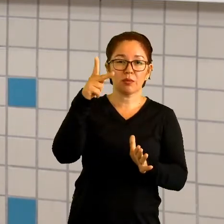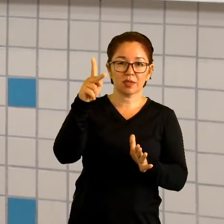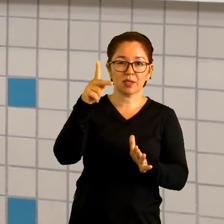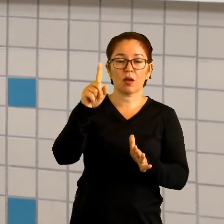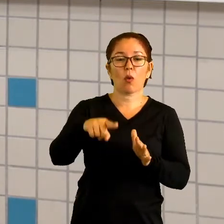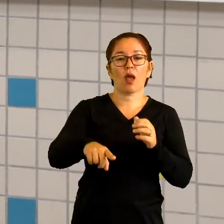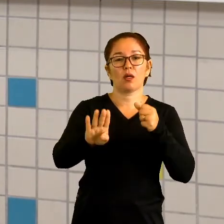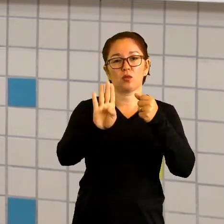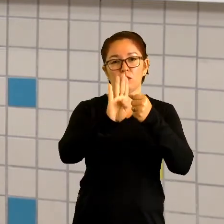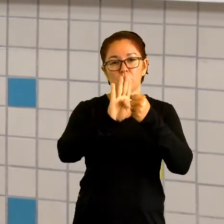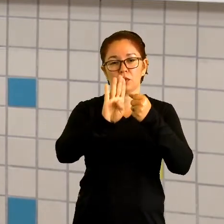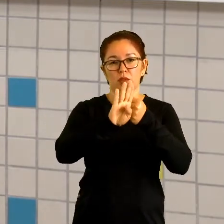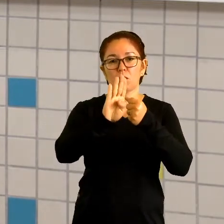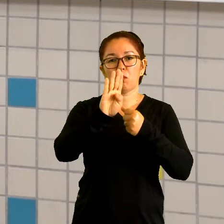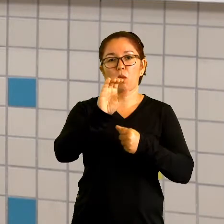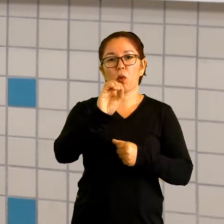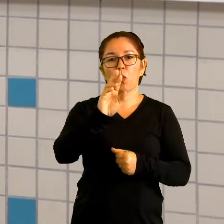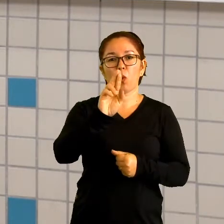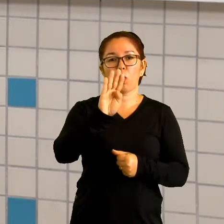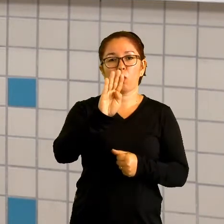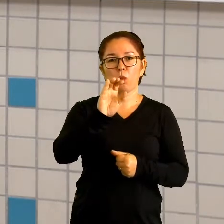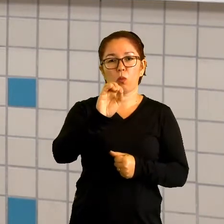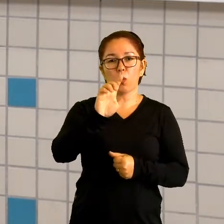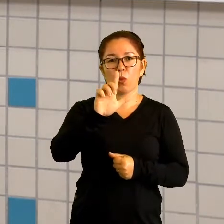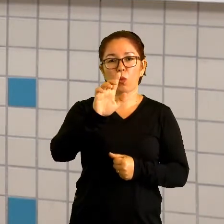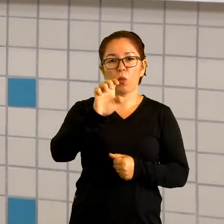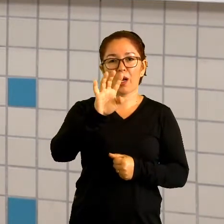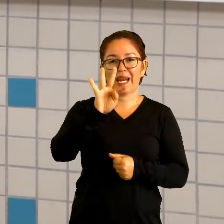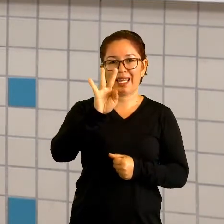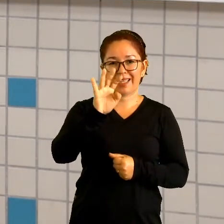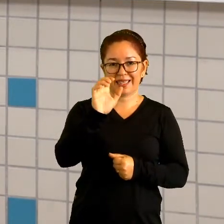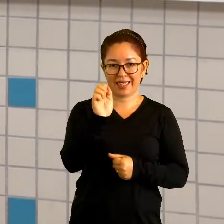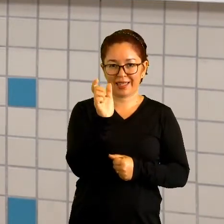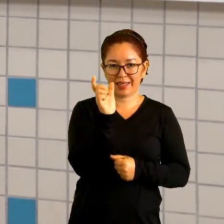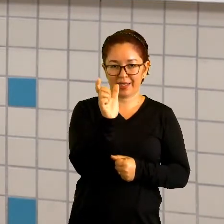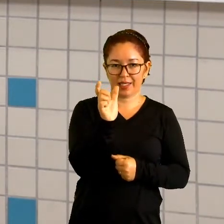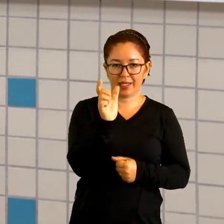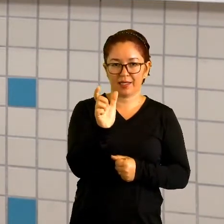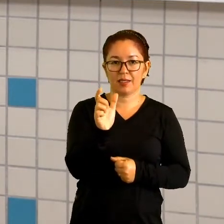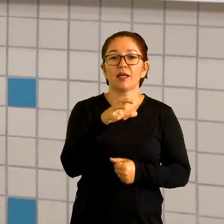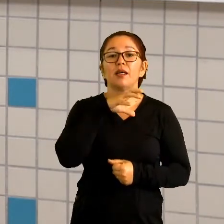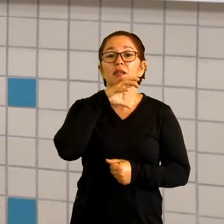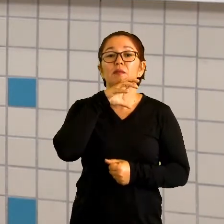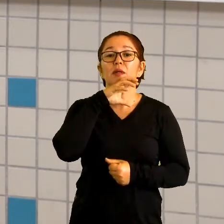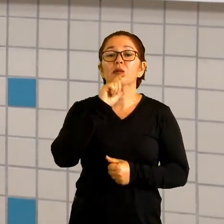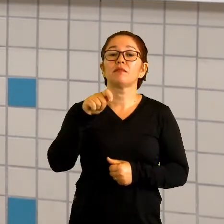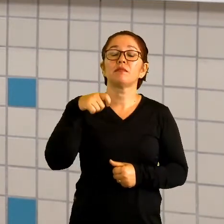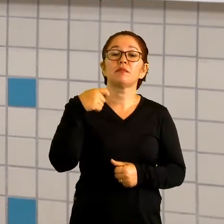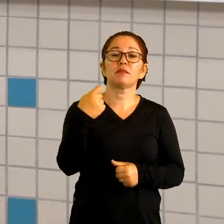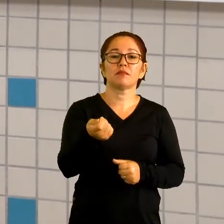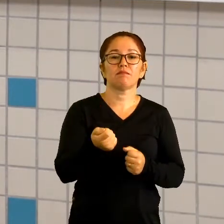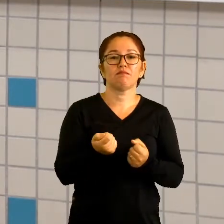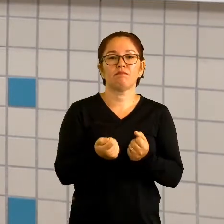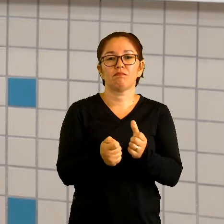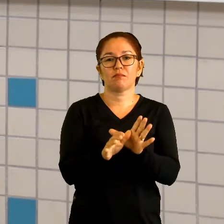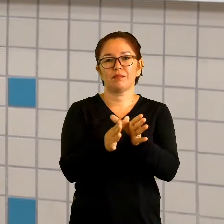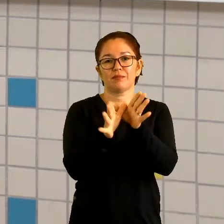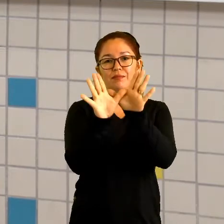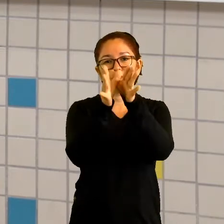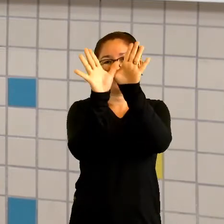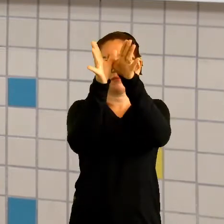substantivo. Muito bem. Então, ele falou do animal. Que animal que ele mencionou no poema?